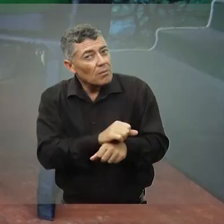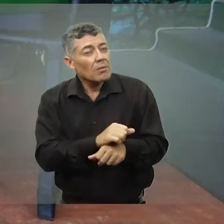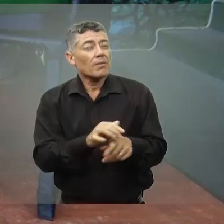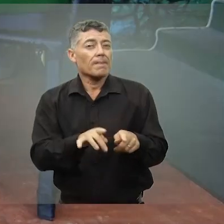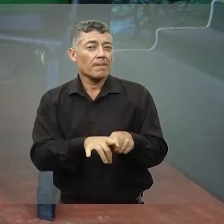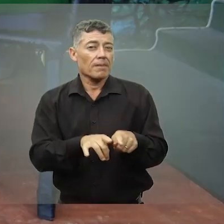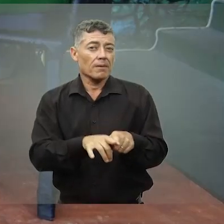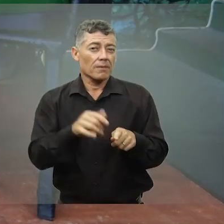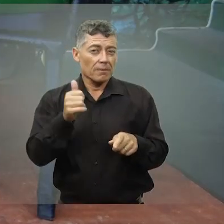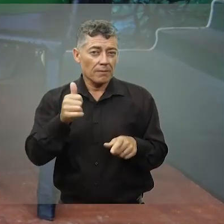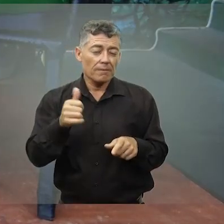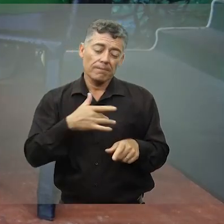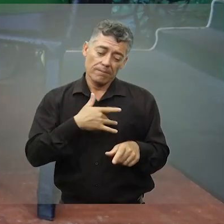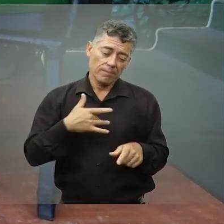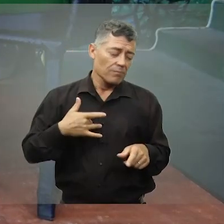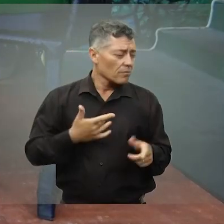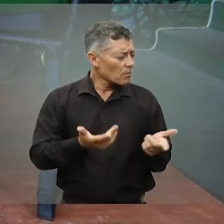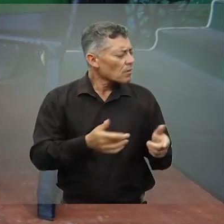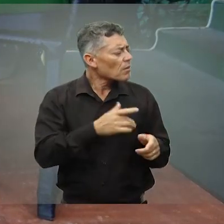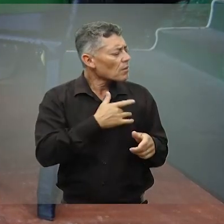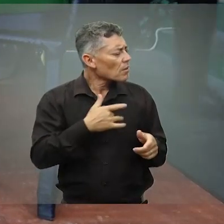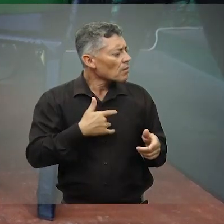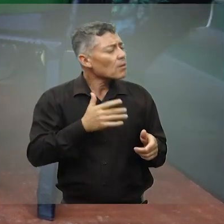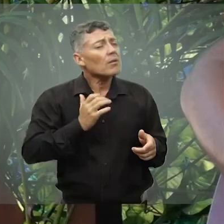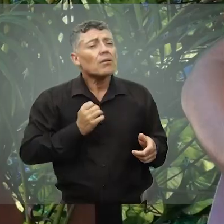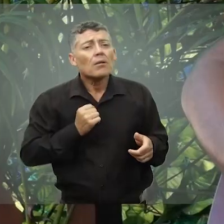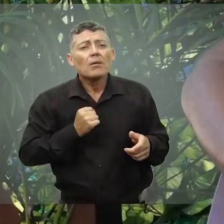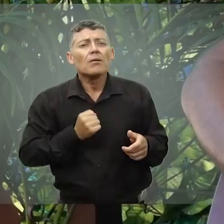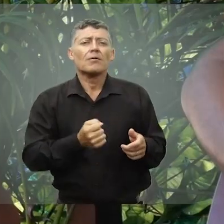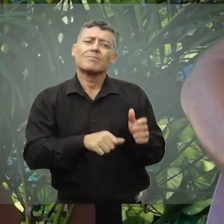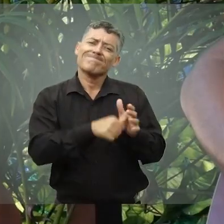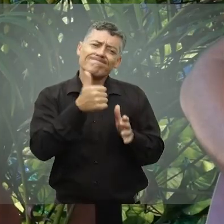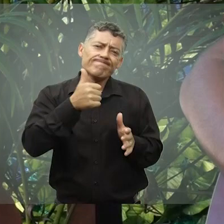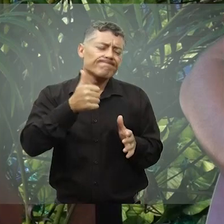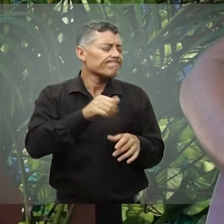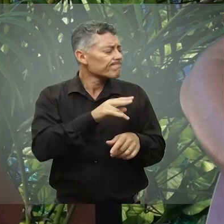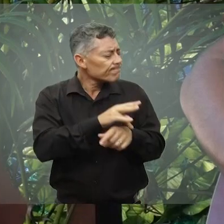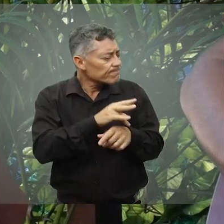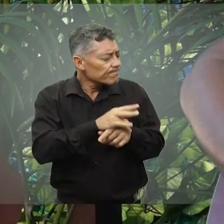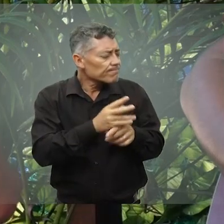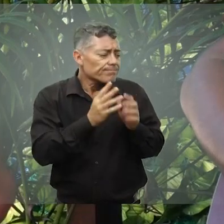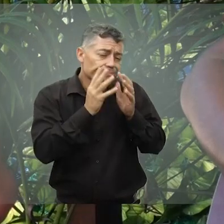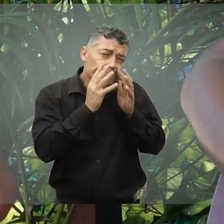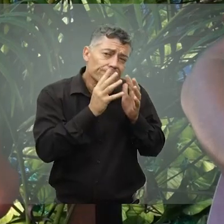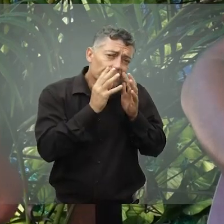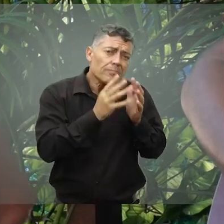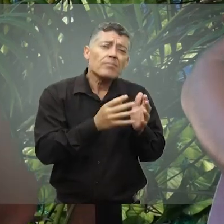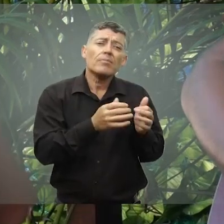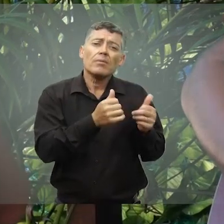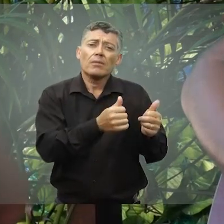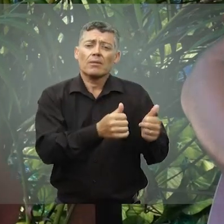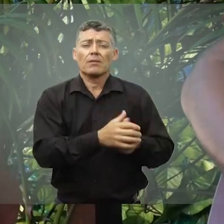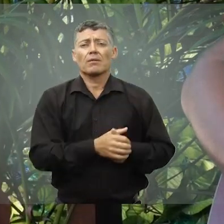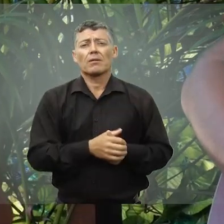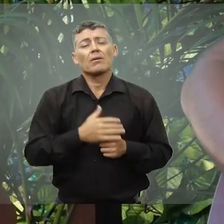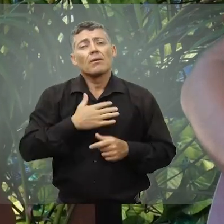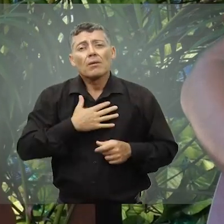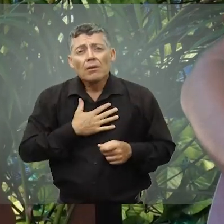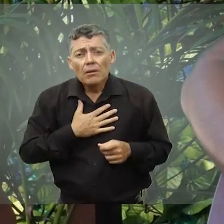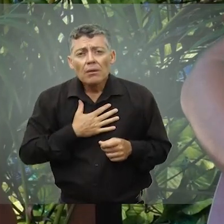aí é importante, saúde, né, dar essa parada. E amor em primeiro lugar, acima de tudo. Paramos, pronto. Ficamos